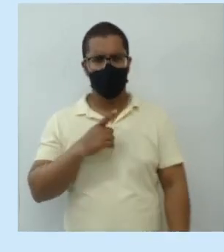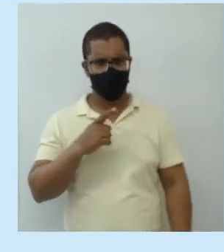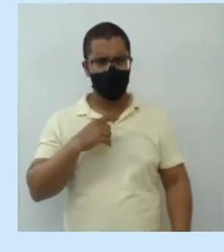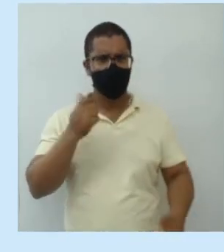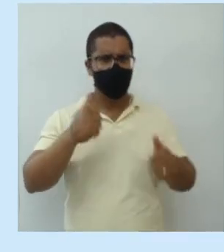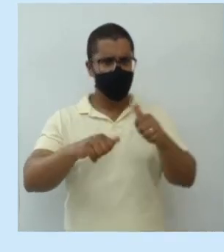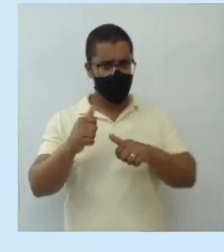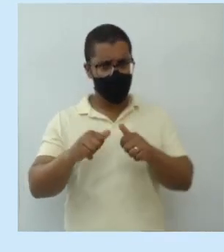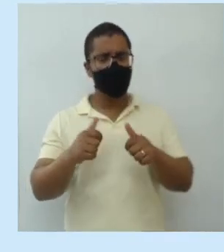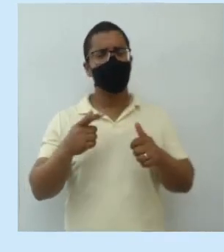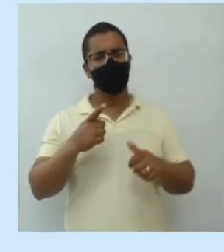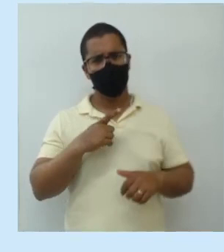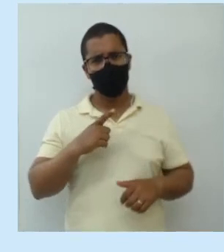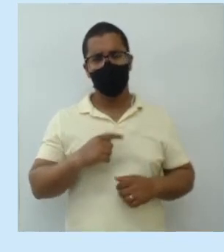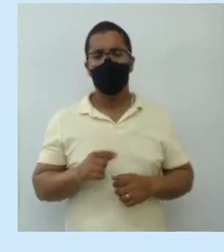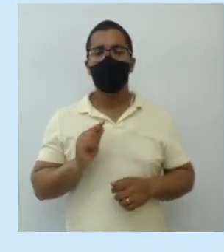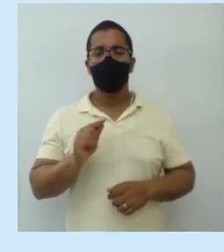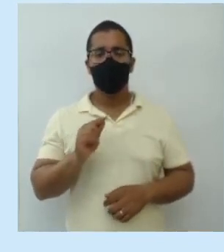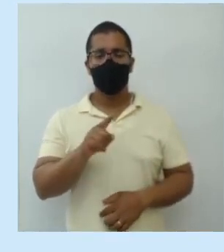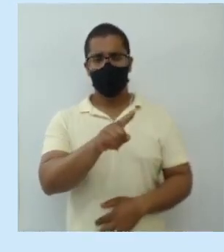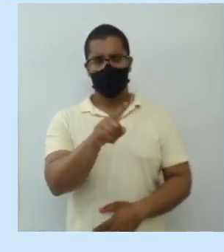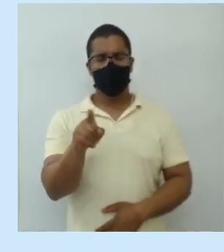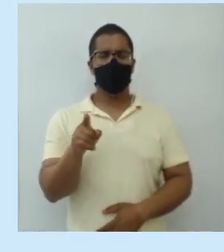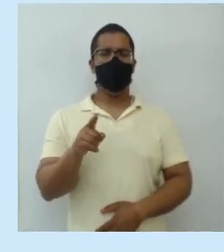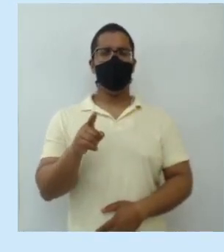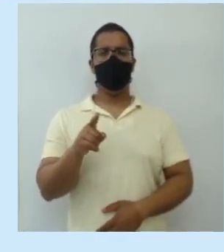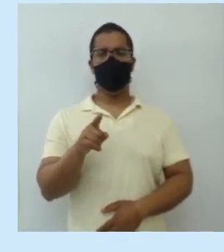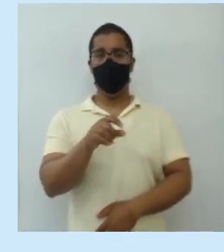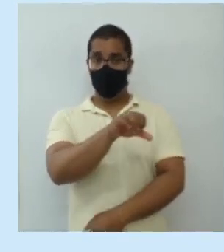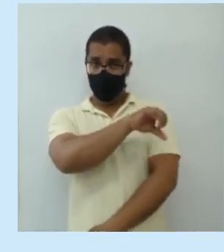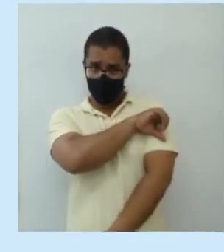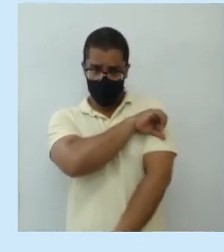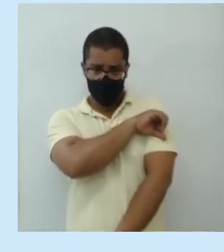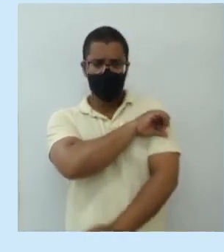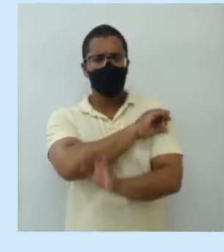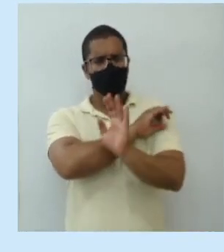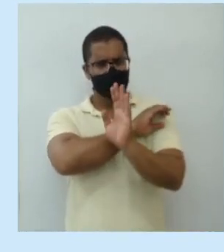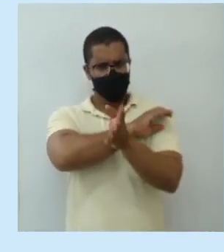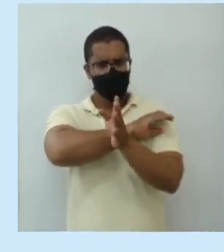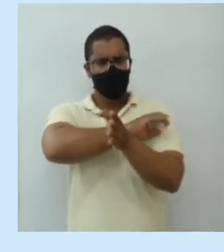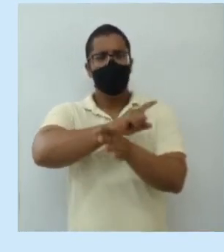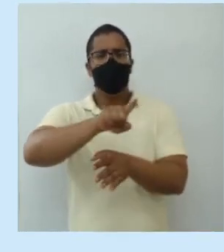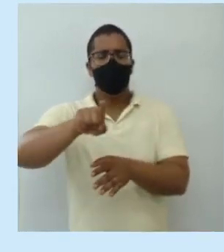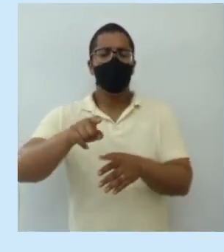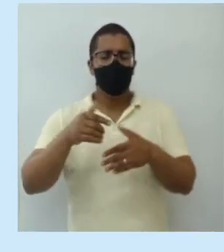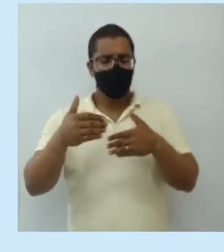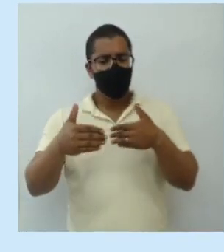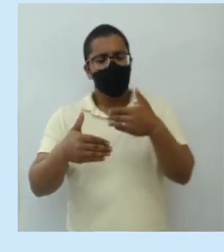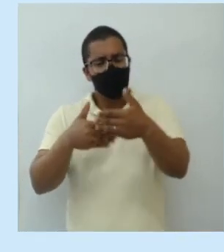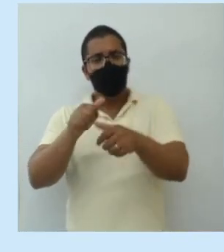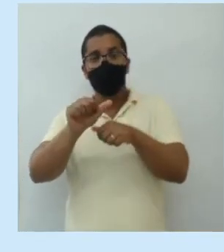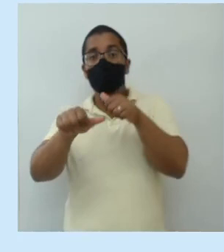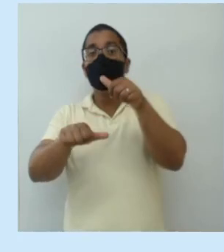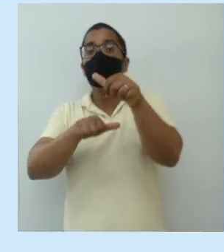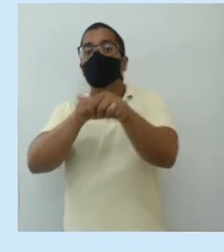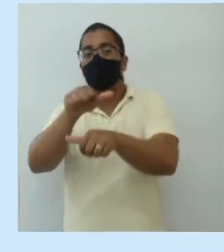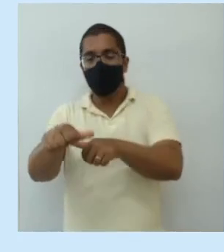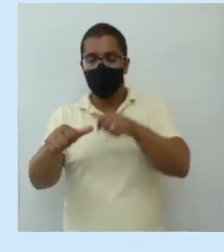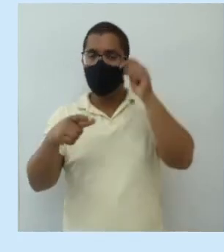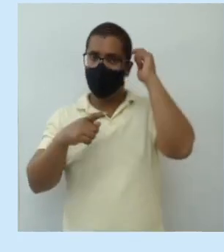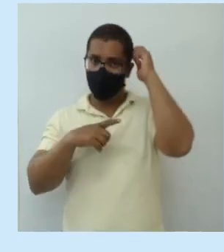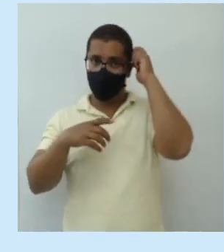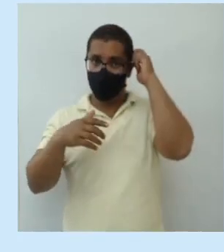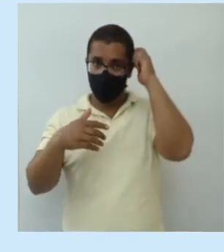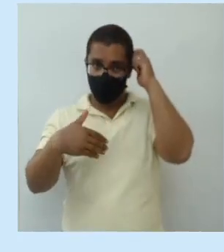avaliações externas, certo? Que embora vocês no 9º ano, mas vocês estão nesse processo de transição